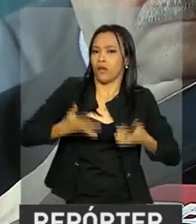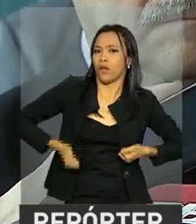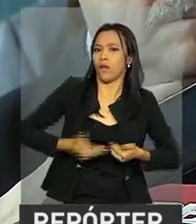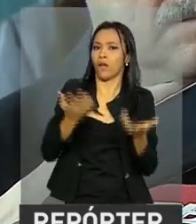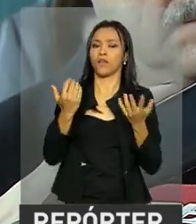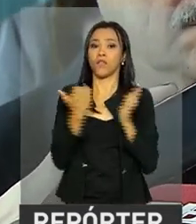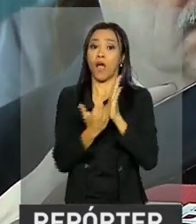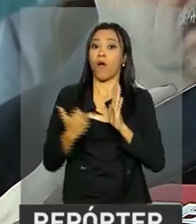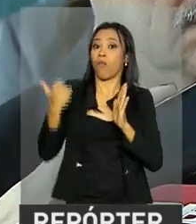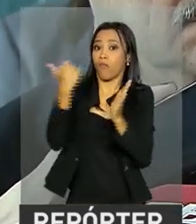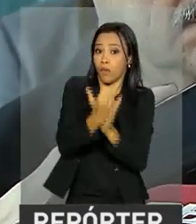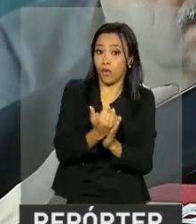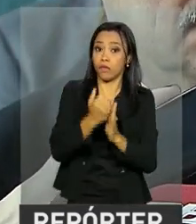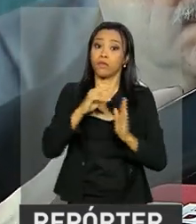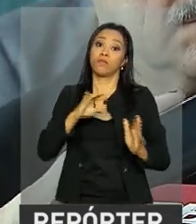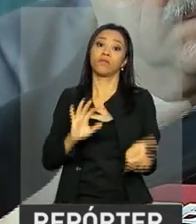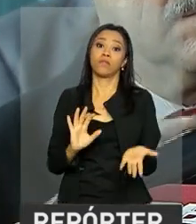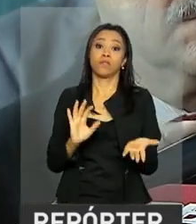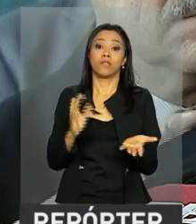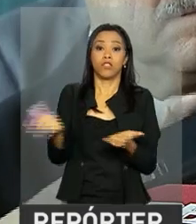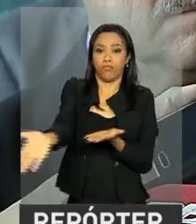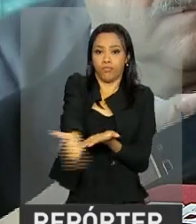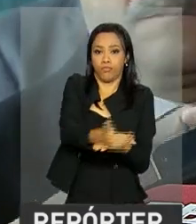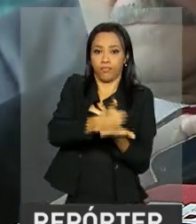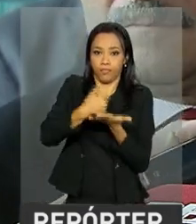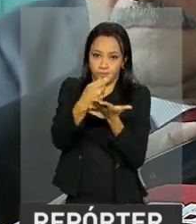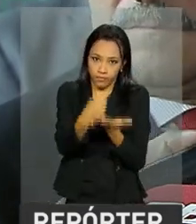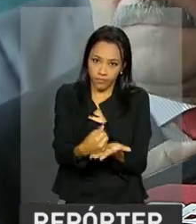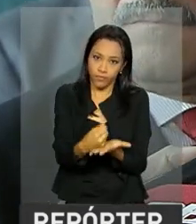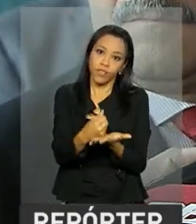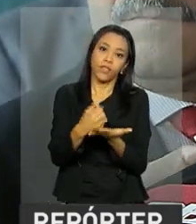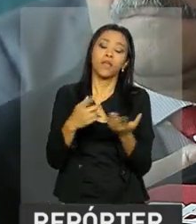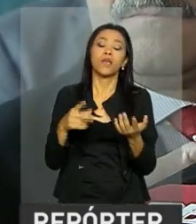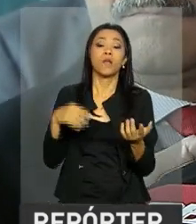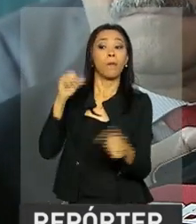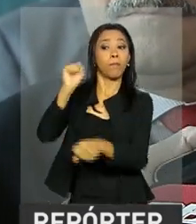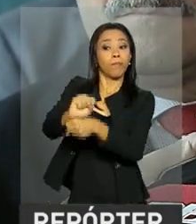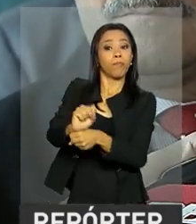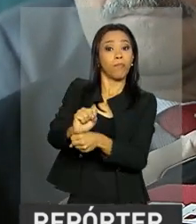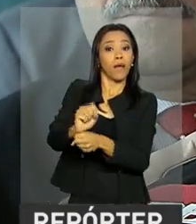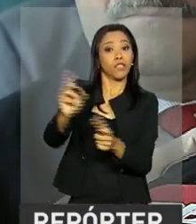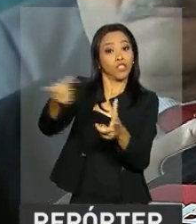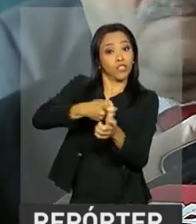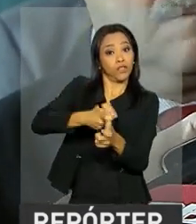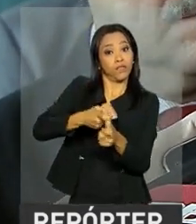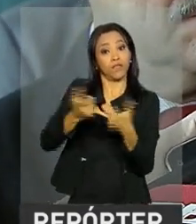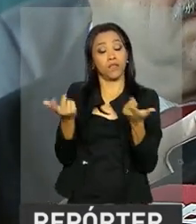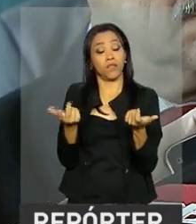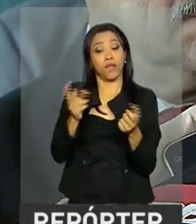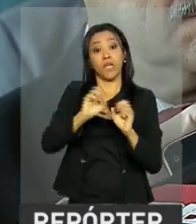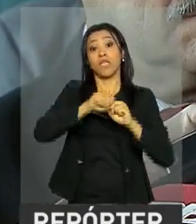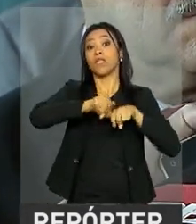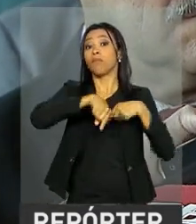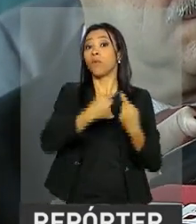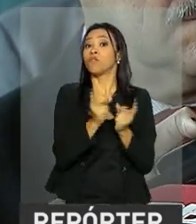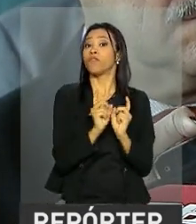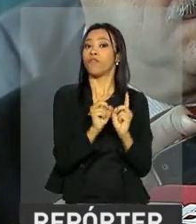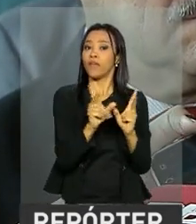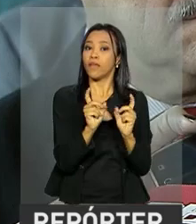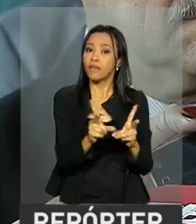de aumento de receitas, de suspensão de pagamento de dívida e, em último caso, de venda de